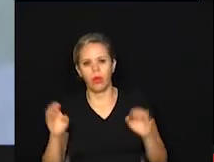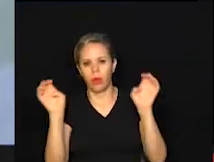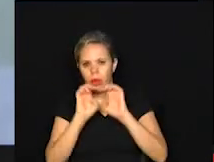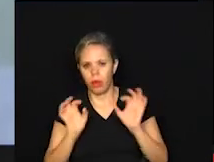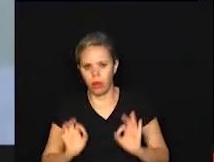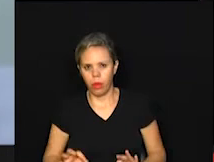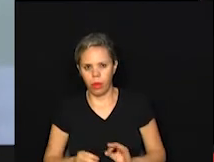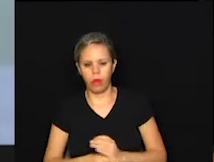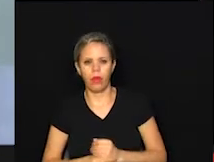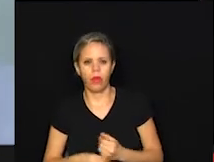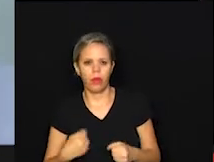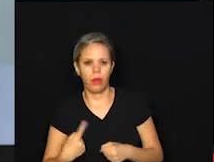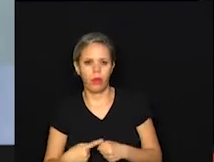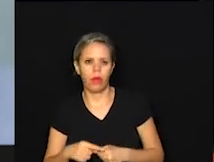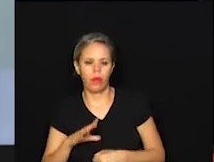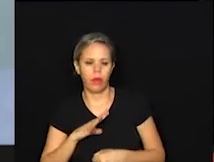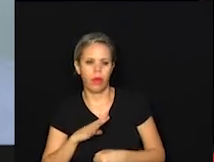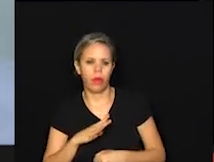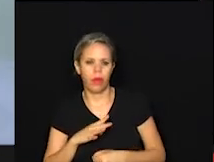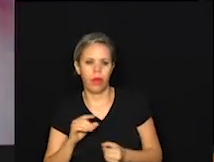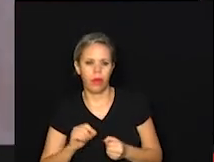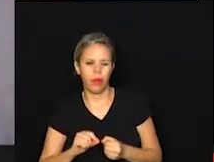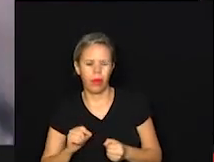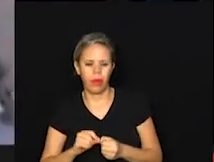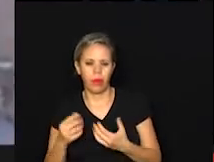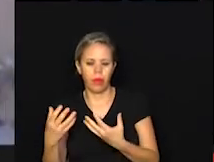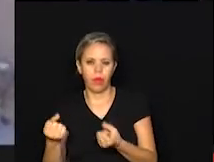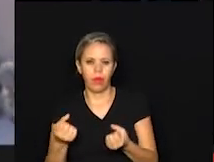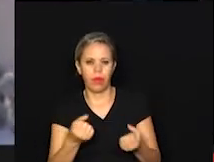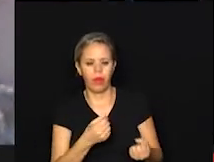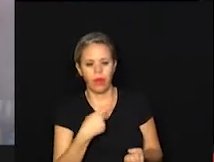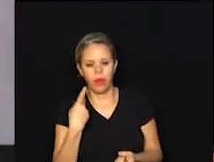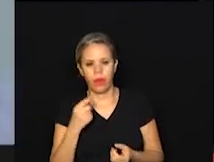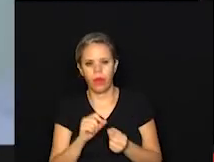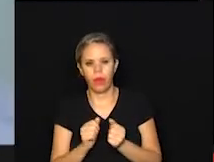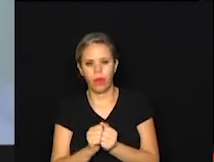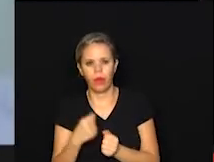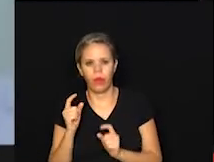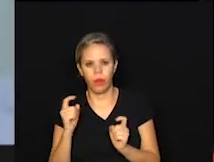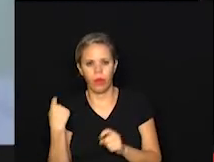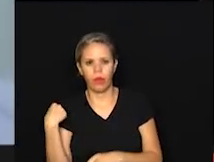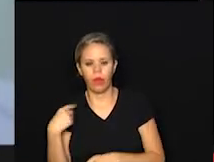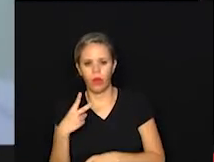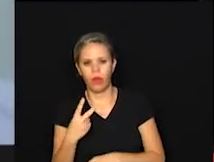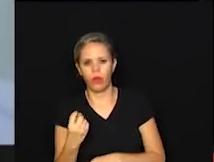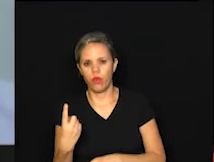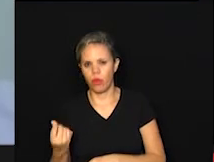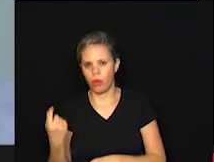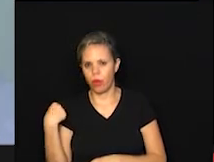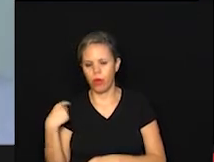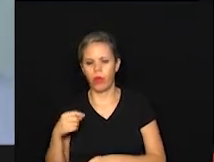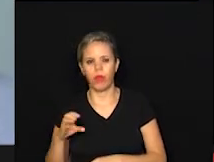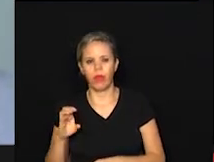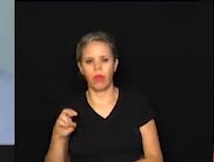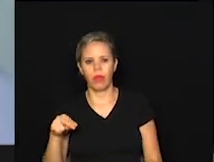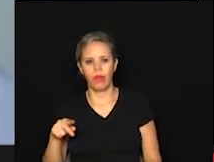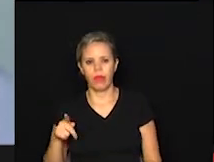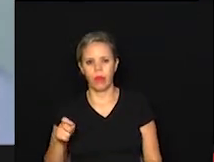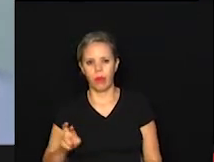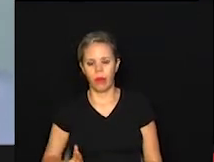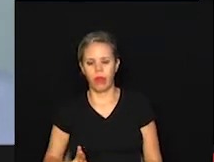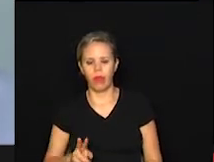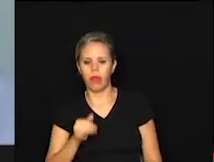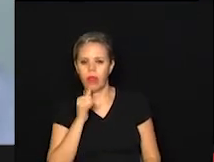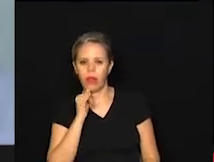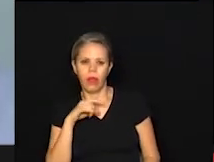estruturada no município. Nós fizemos a adesão, como a vereadora esteve conosco na reunião, em 2016, ao Senapir. Então, nós temos